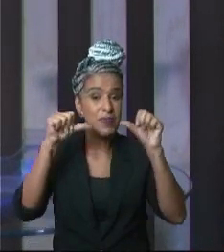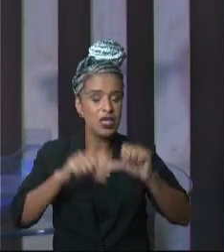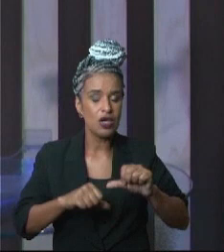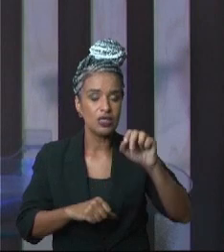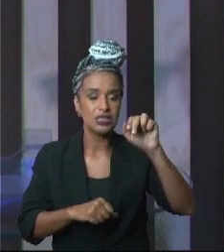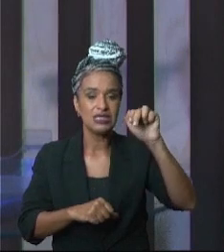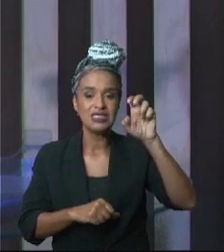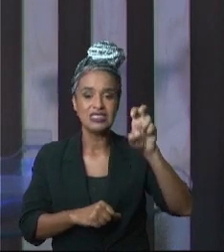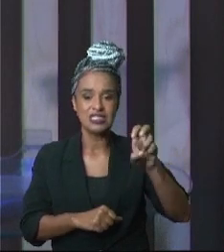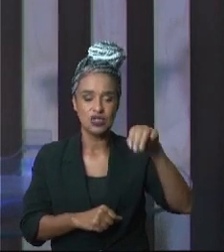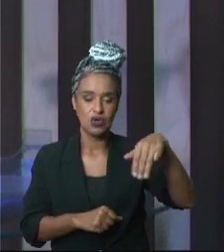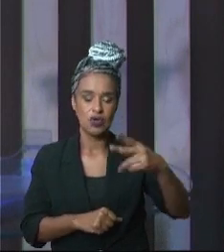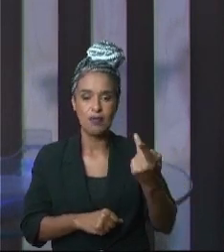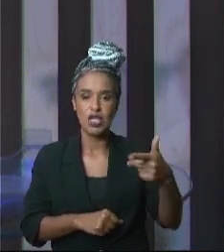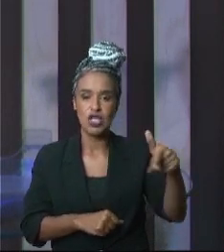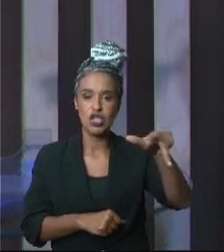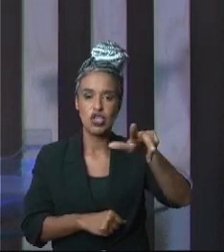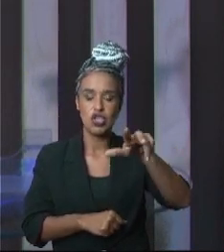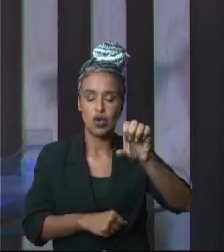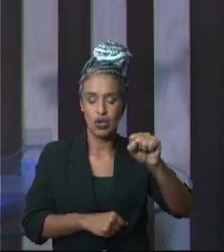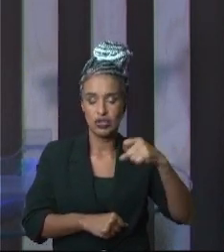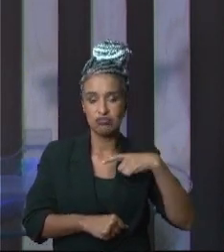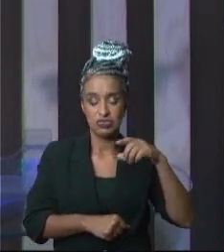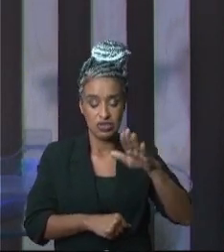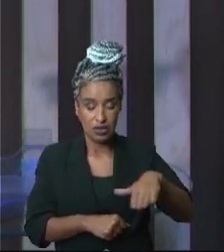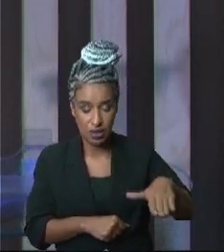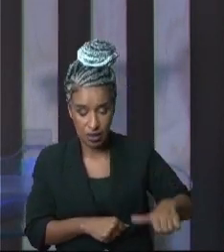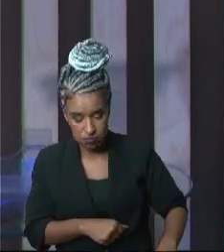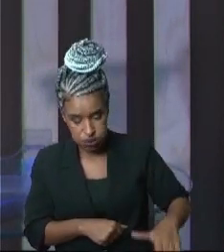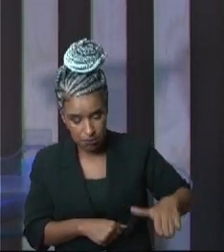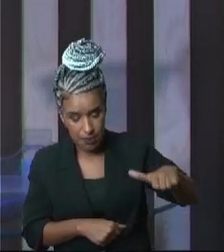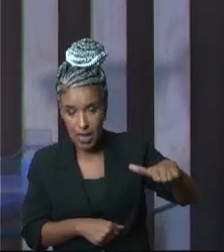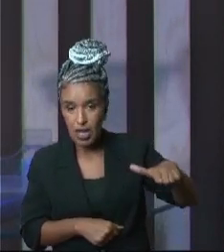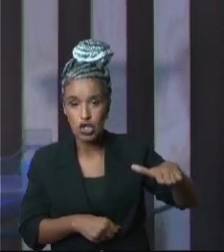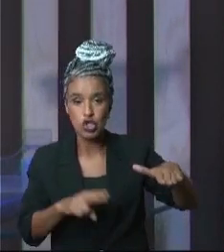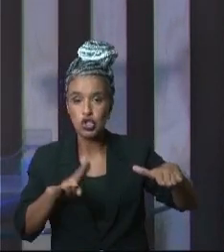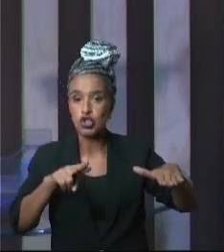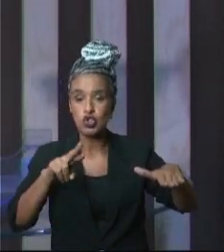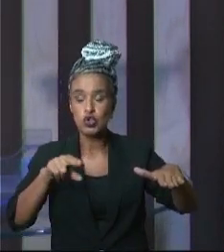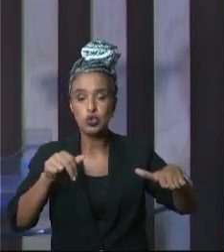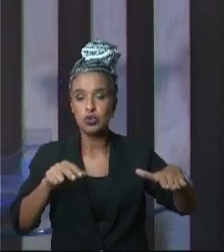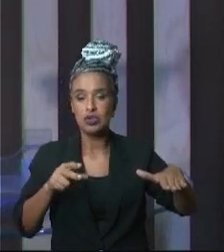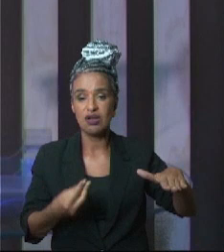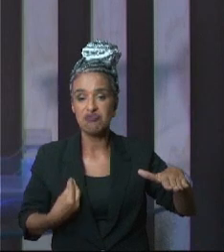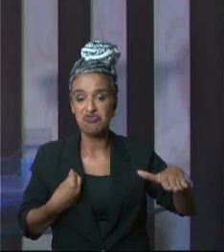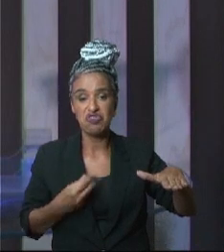que nunca viveram uma outra realidade que não a do conflito.